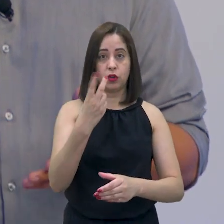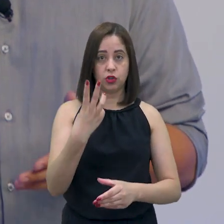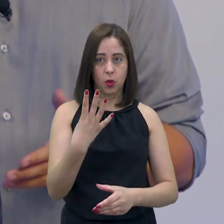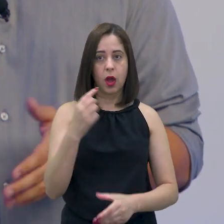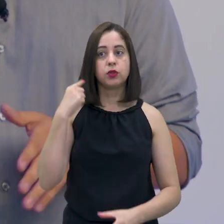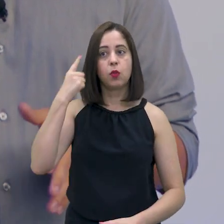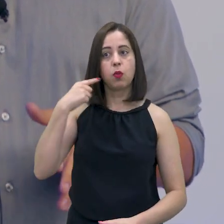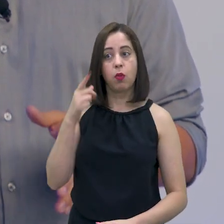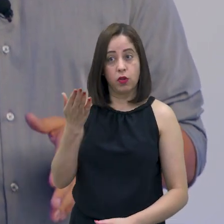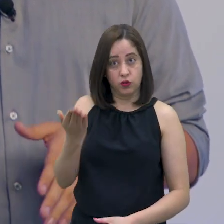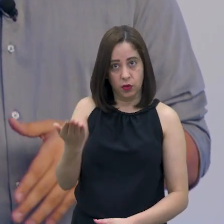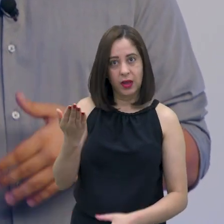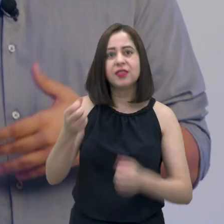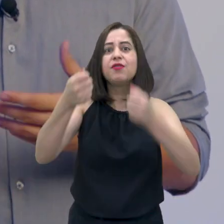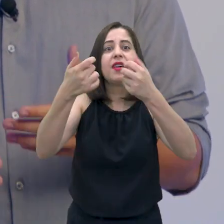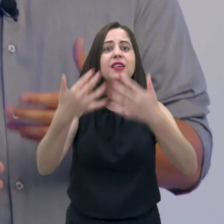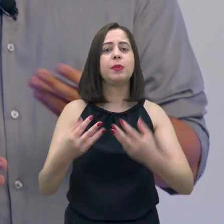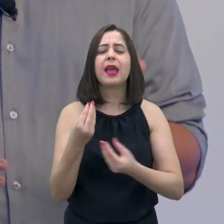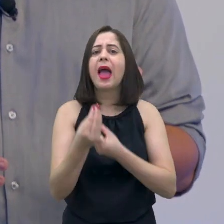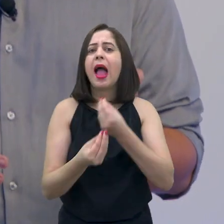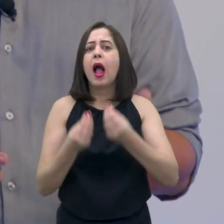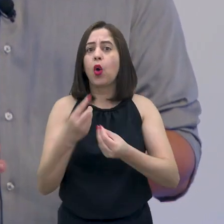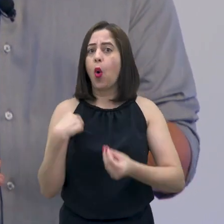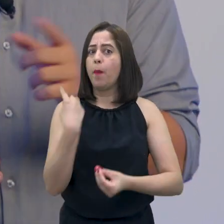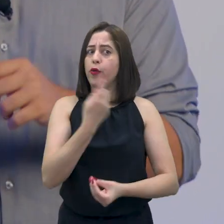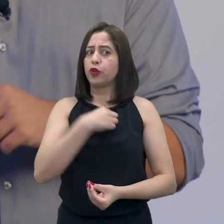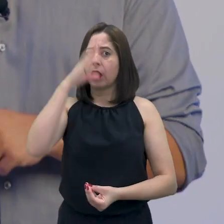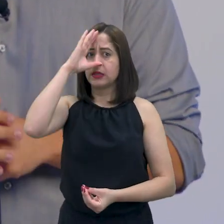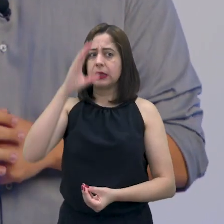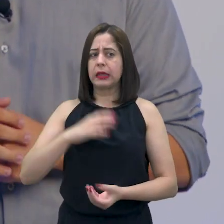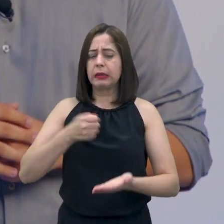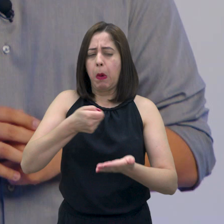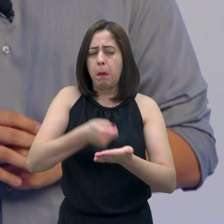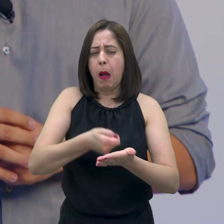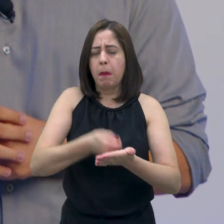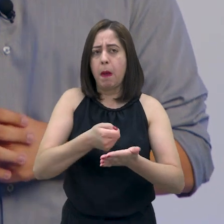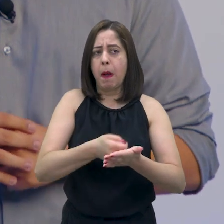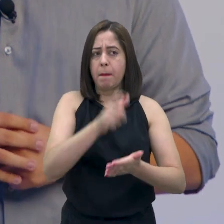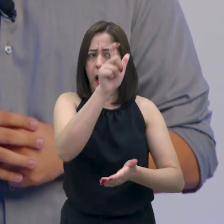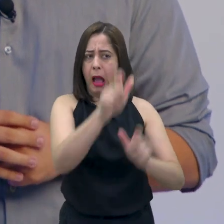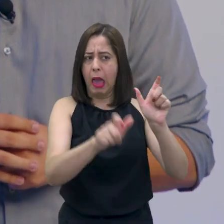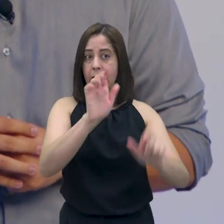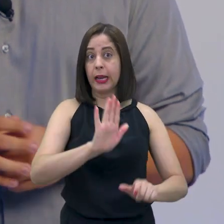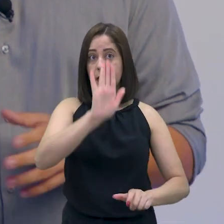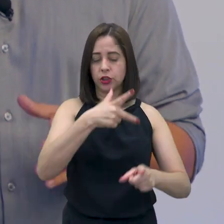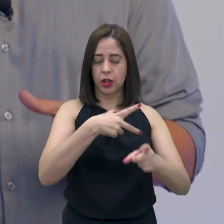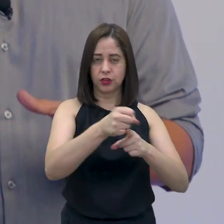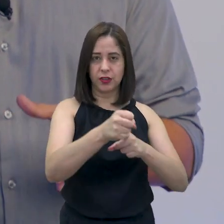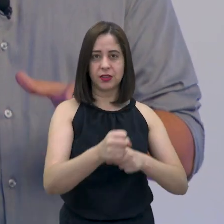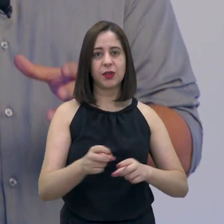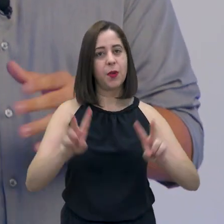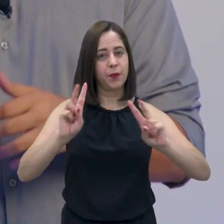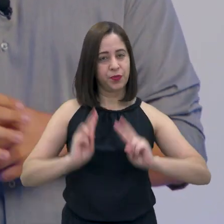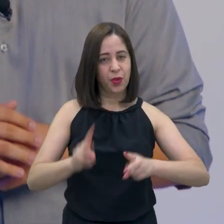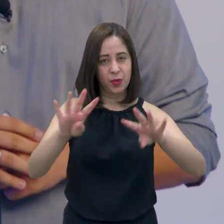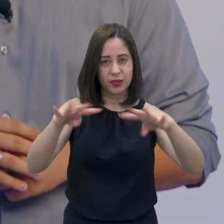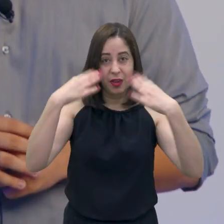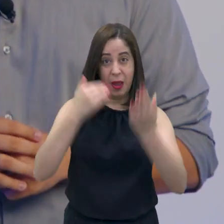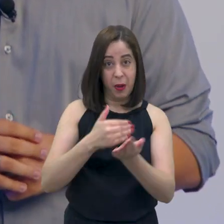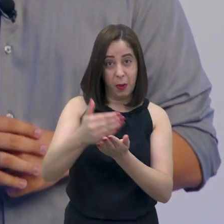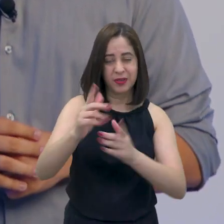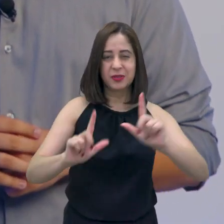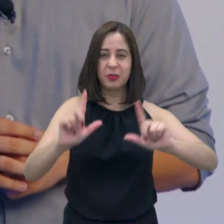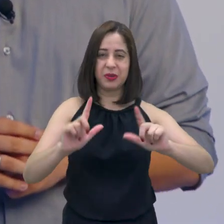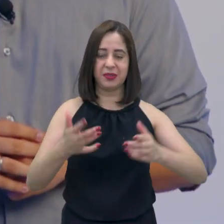advogado Marcos Limão conta pra gente como podemos fiscalizar e cobrar os candidatos que foram eleitos. Fique por aí que o Cidadania em